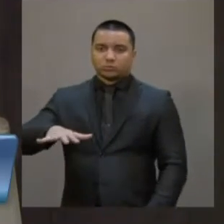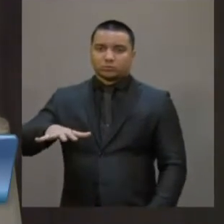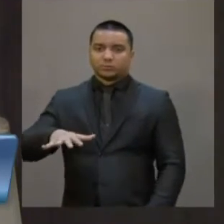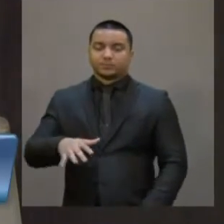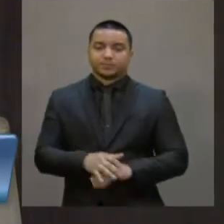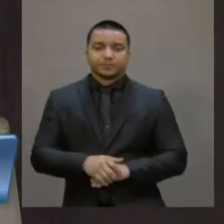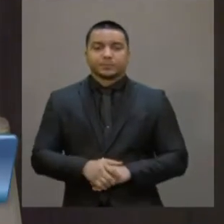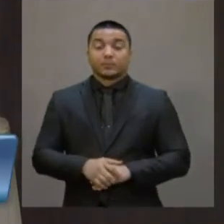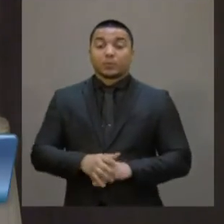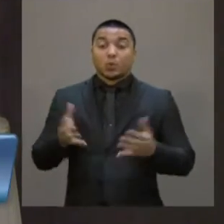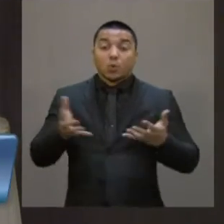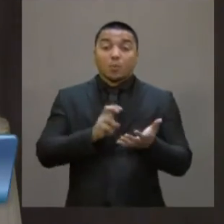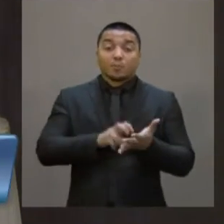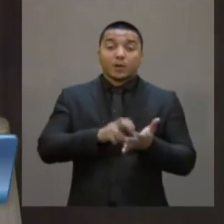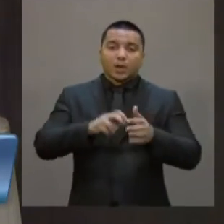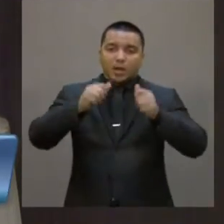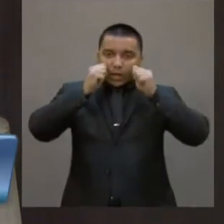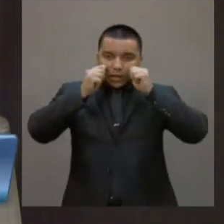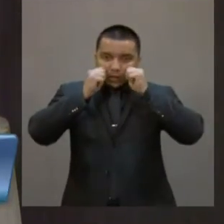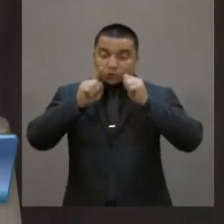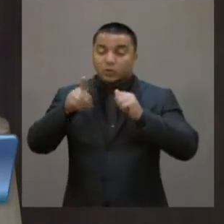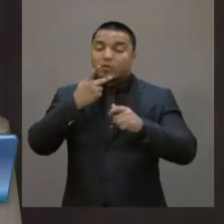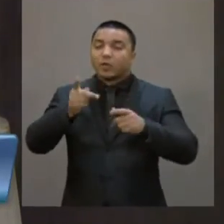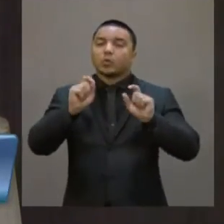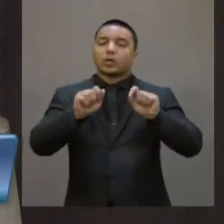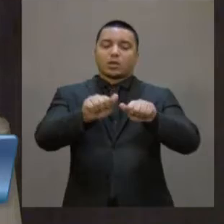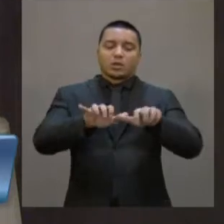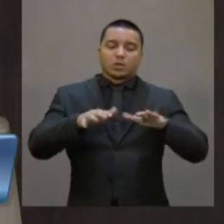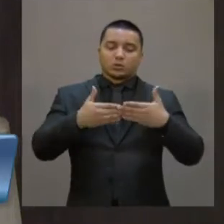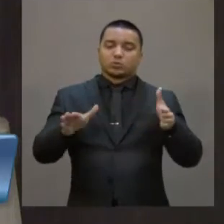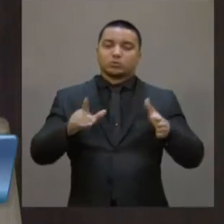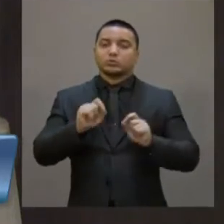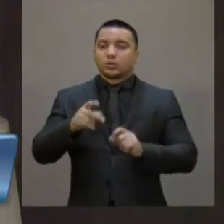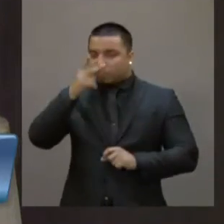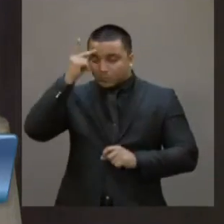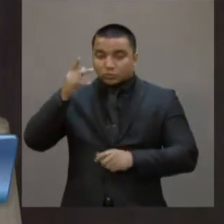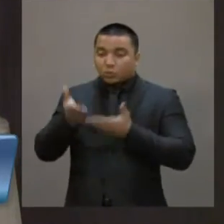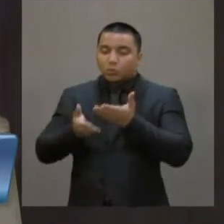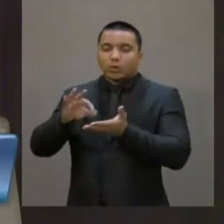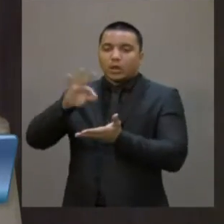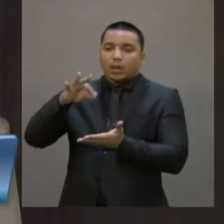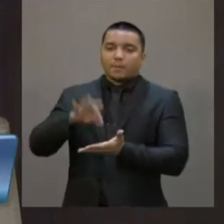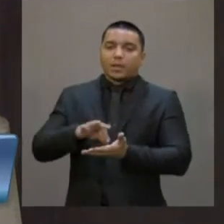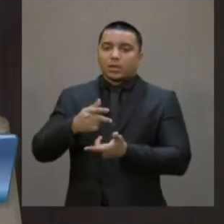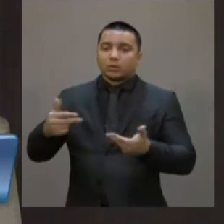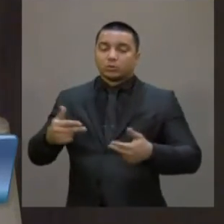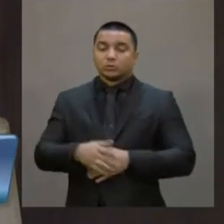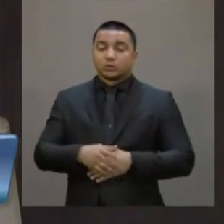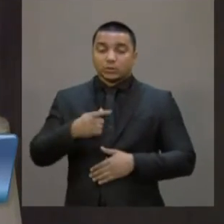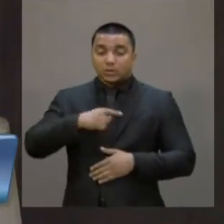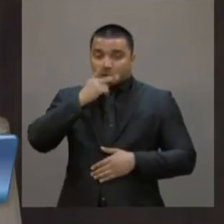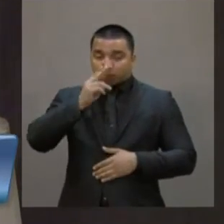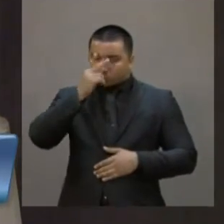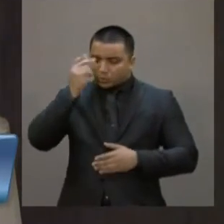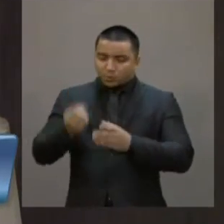aqui e falou de uma audiência pública requerida por ele com os apicultores. Os apicultores, os produtores